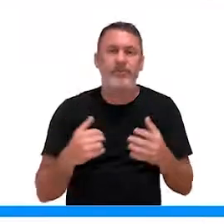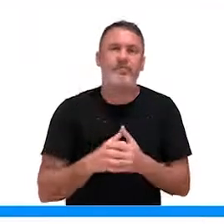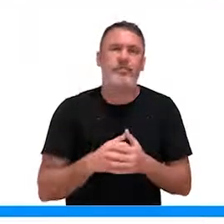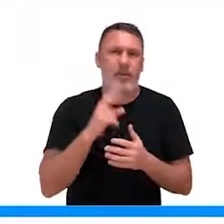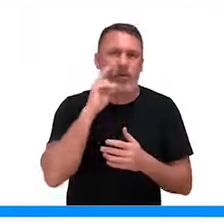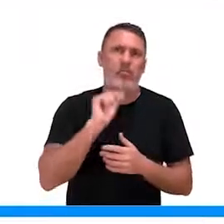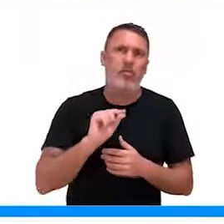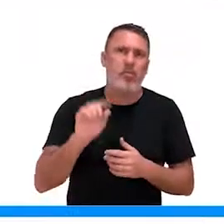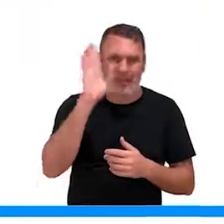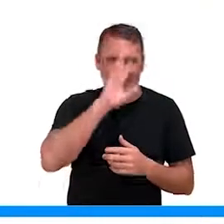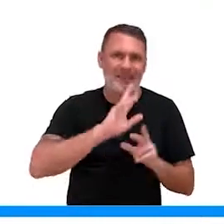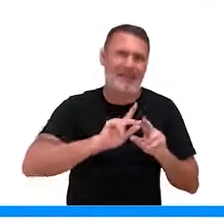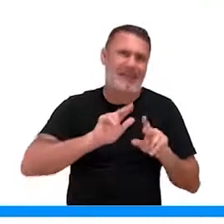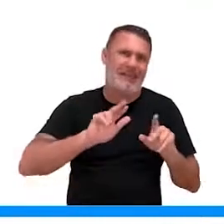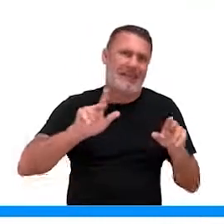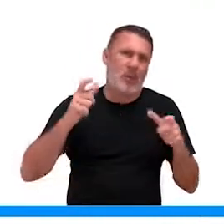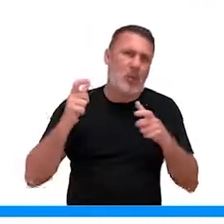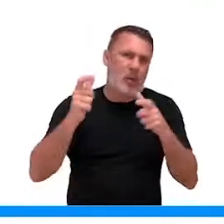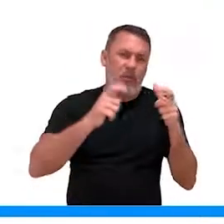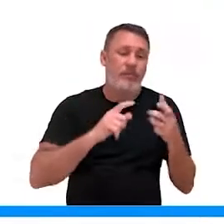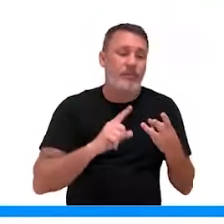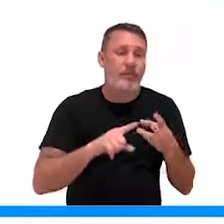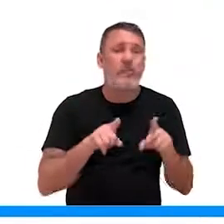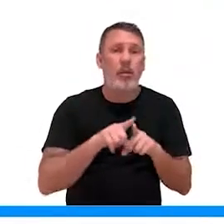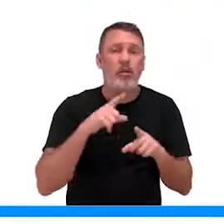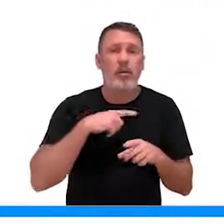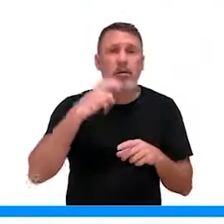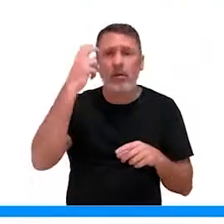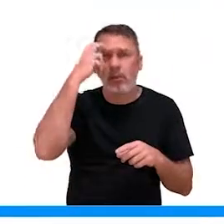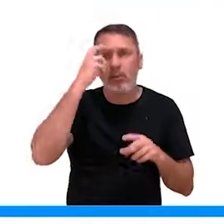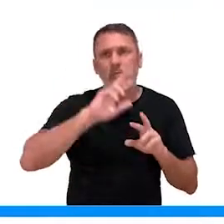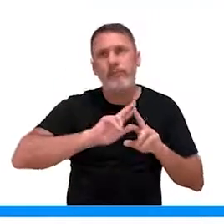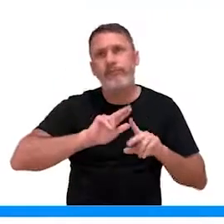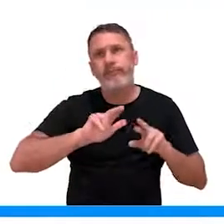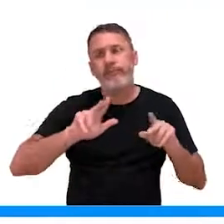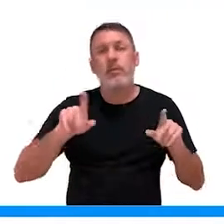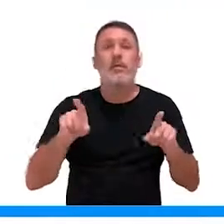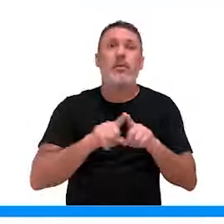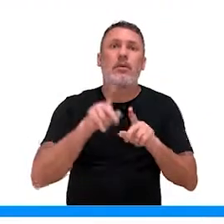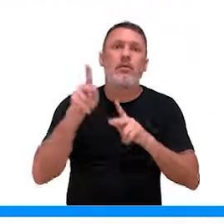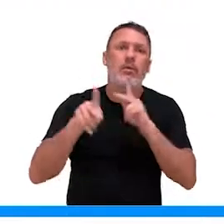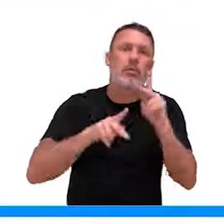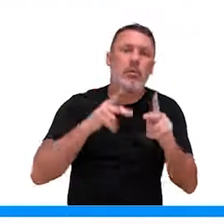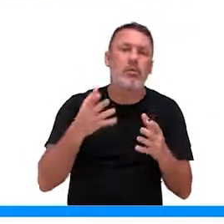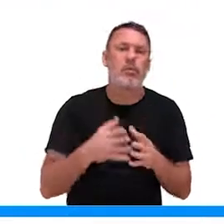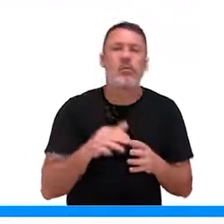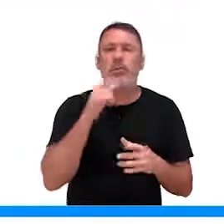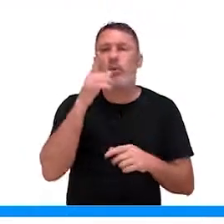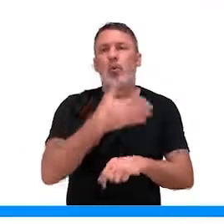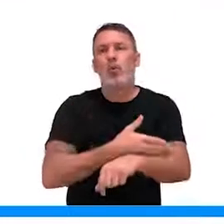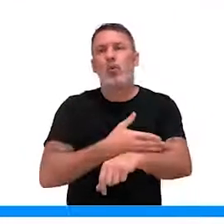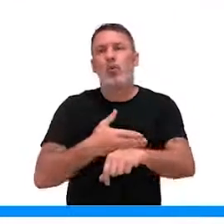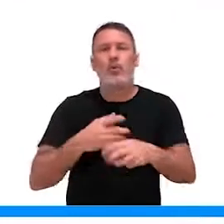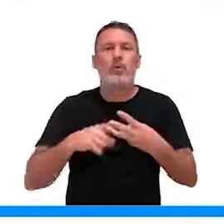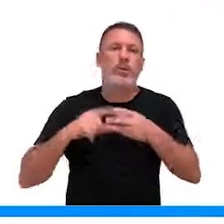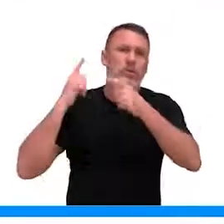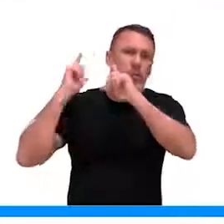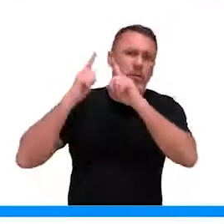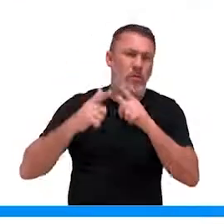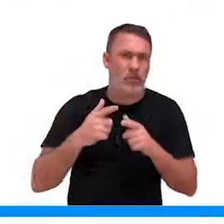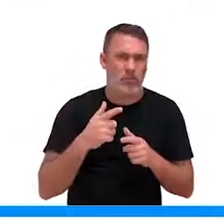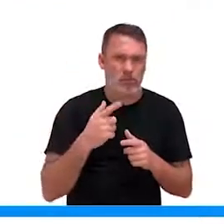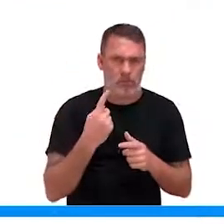também na diversidade cultural, no meio populacional, costumes, tradições tão